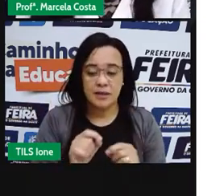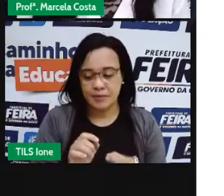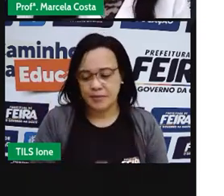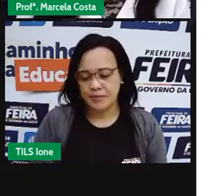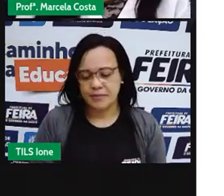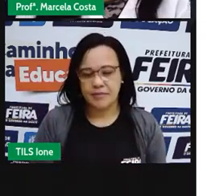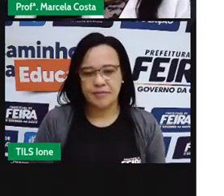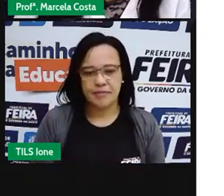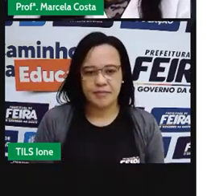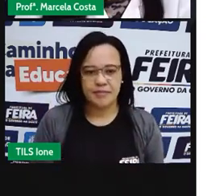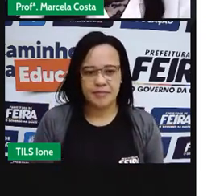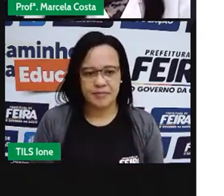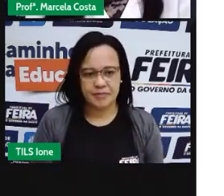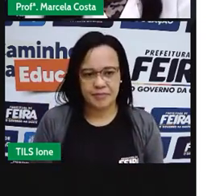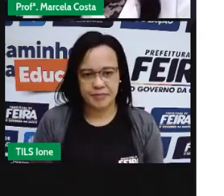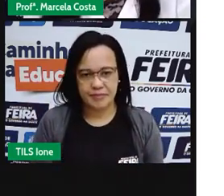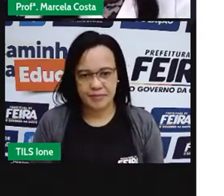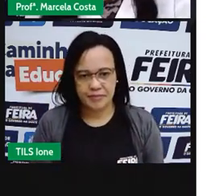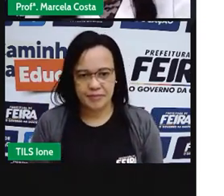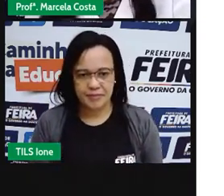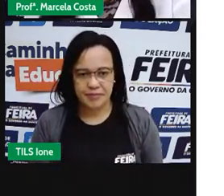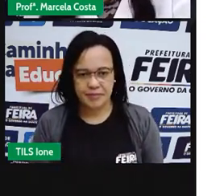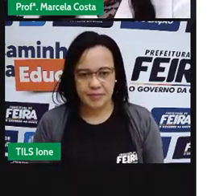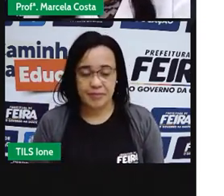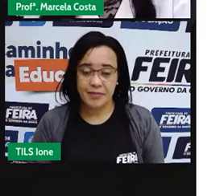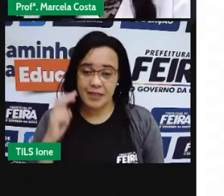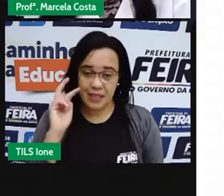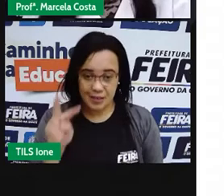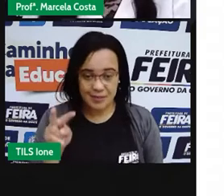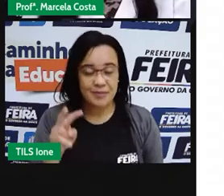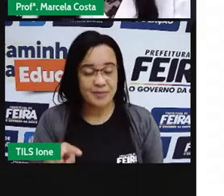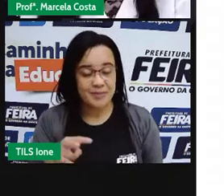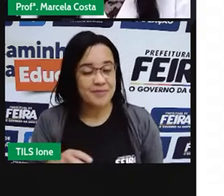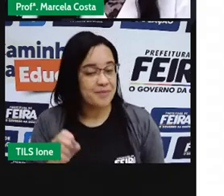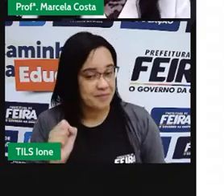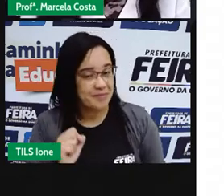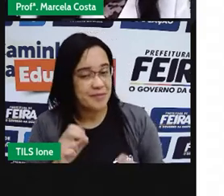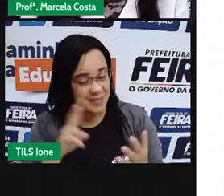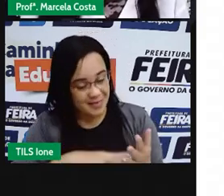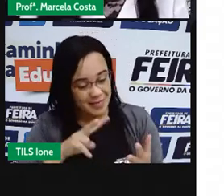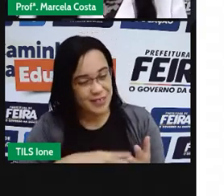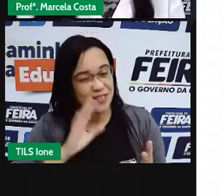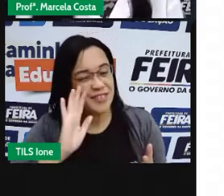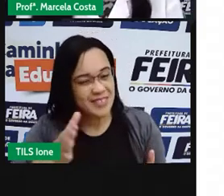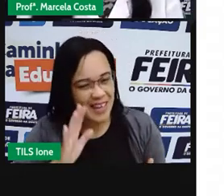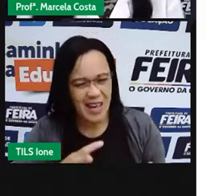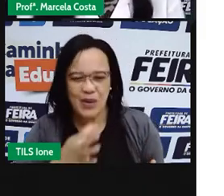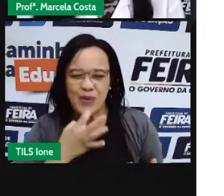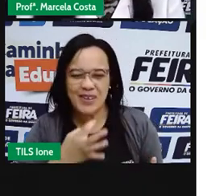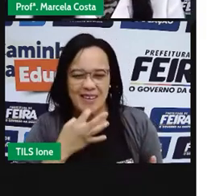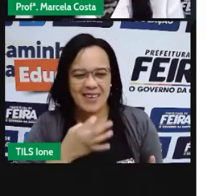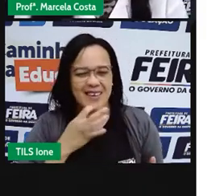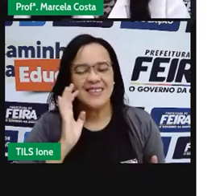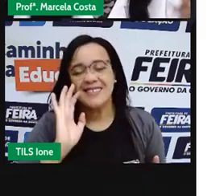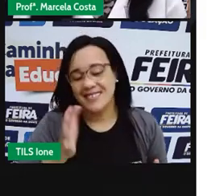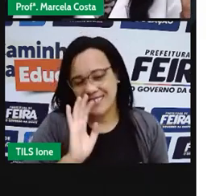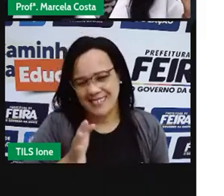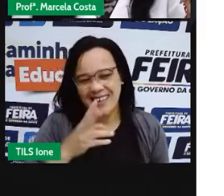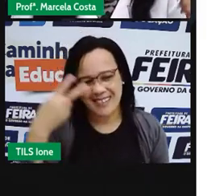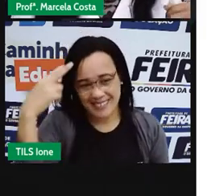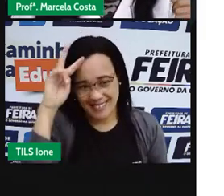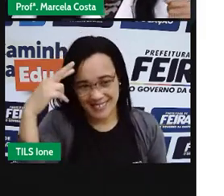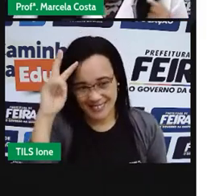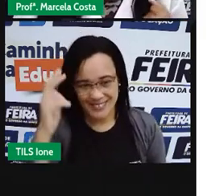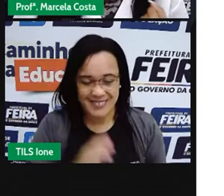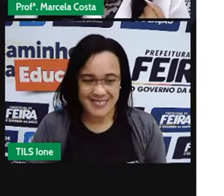que provavelmente você deve conhecer algumas histórias. Porque, inclusive, na nossa última aula, lá na aula